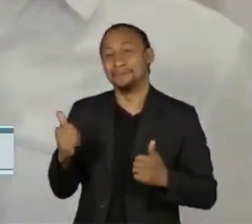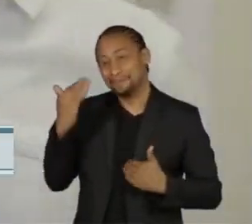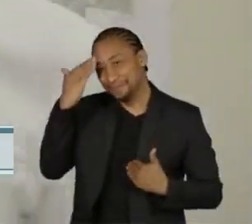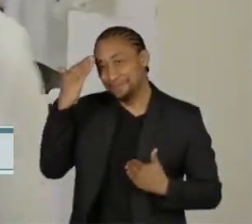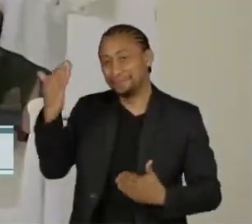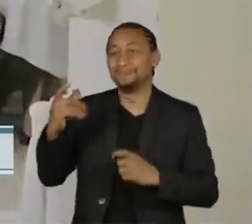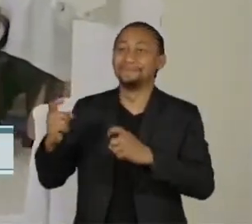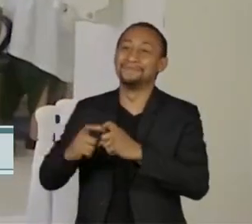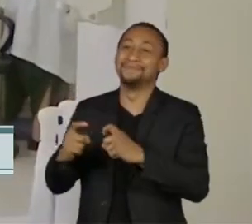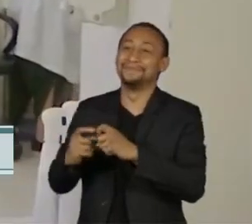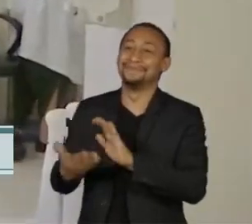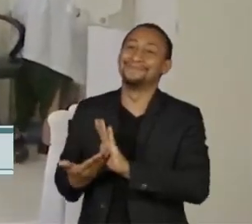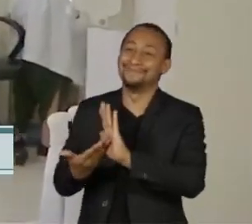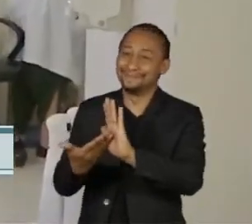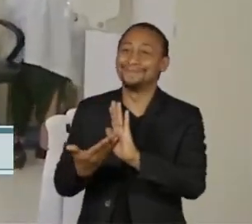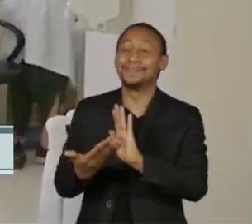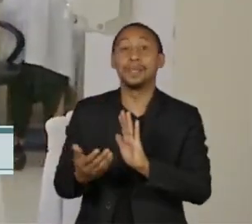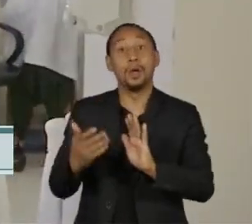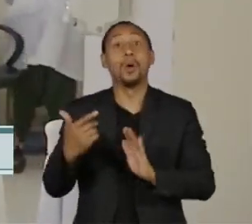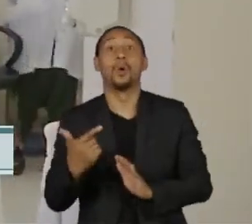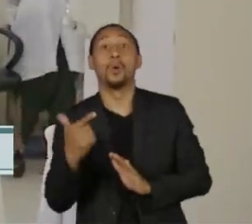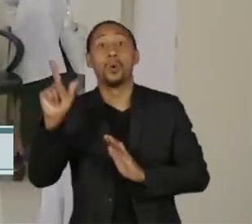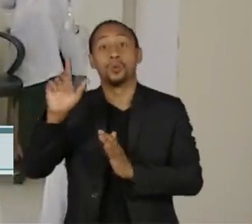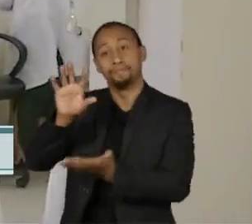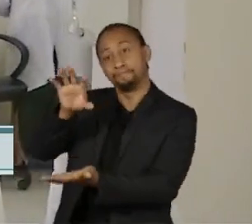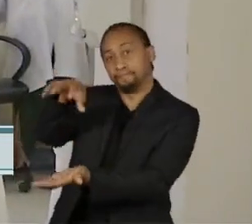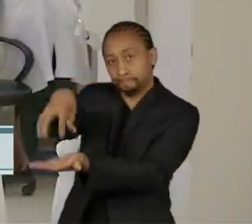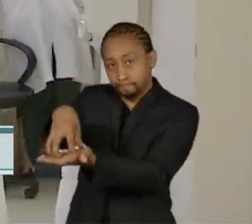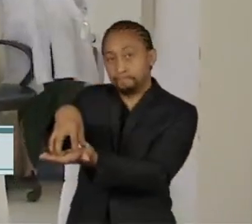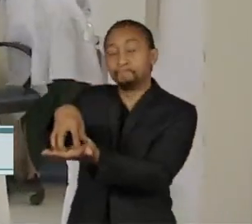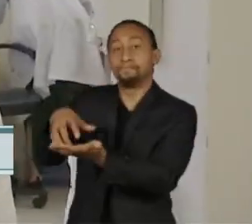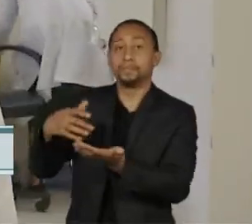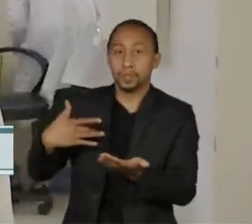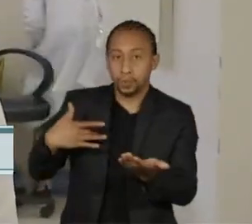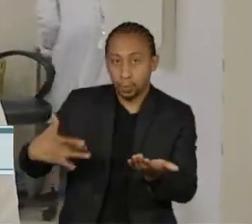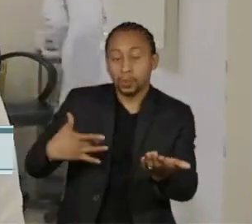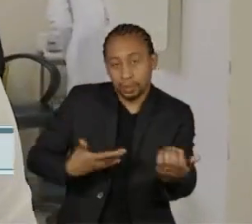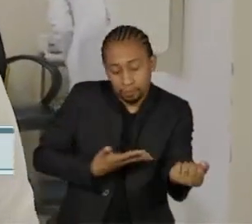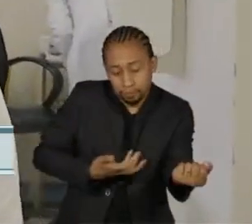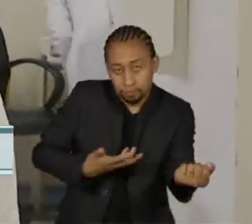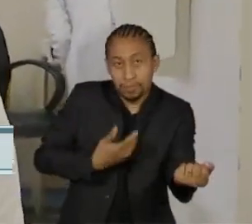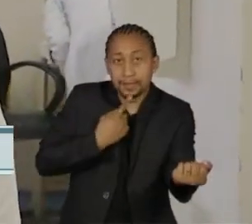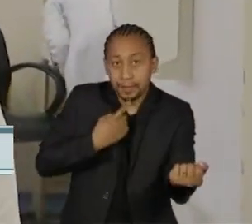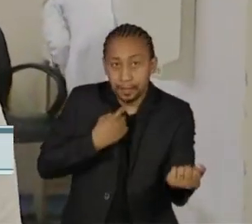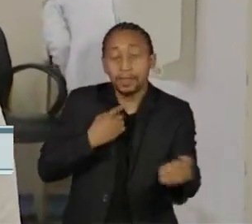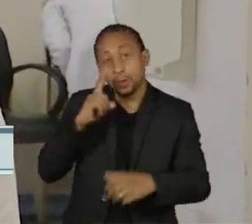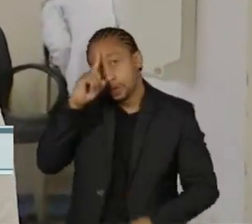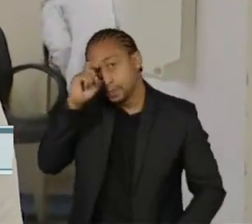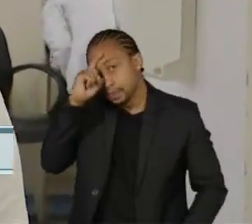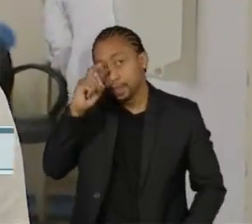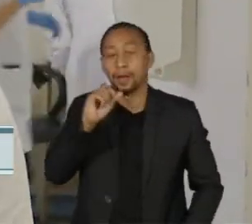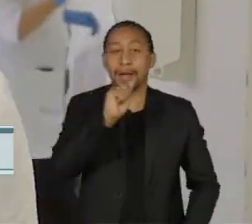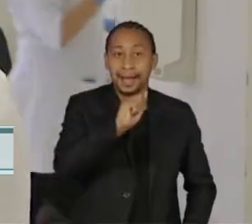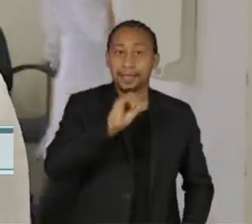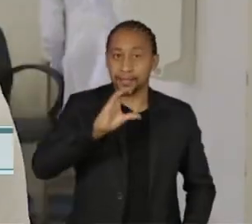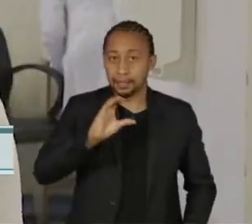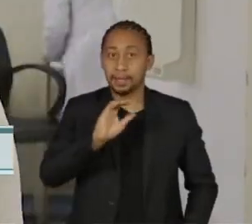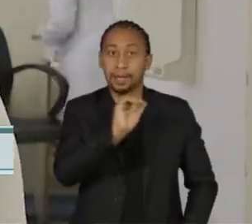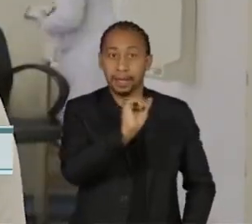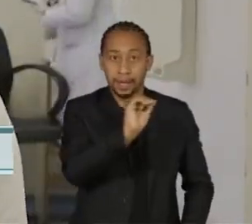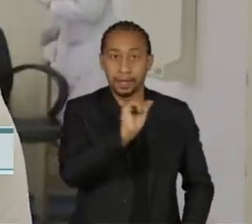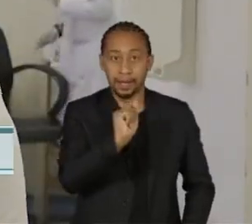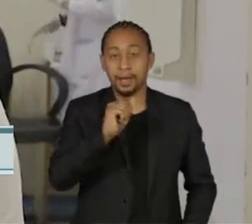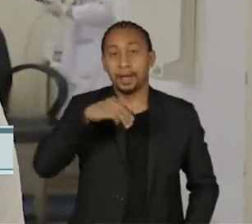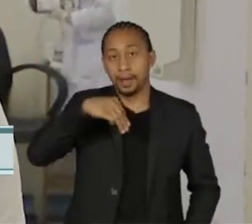obrigado. Um alerta, inclusive, é para outro hemocentro que está em estado crítico, que é o do Hospital AC Camargo. Fica lá na Aclimação. Os pacientes